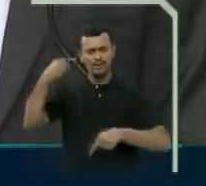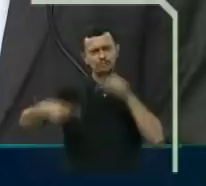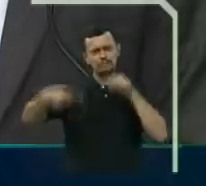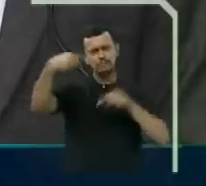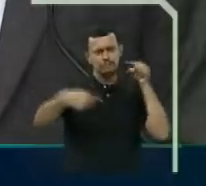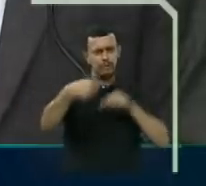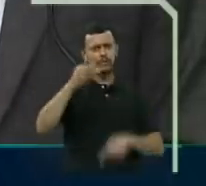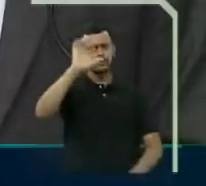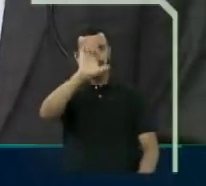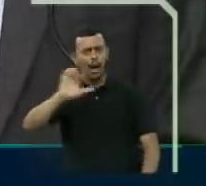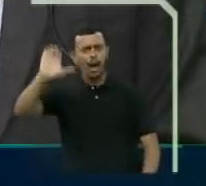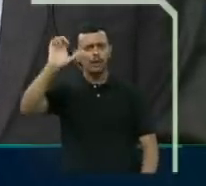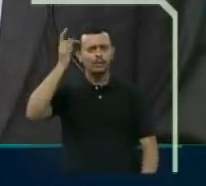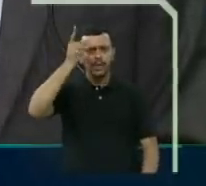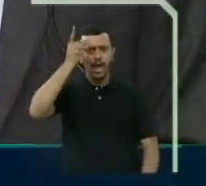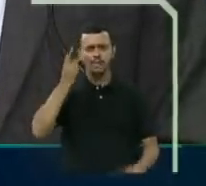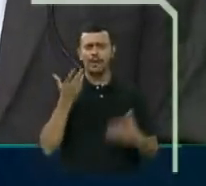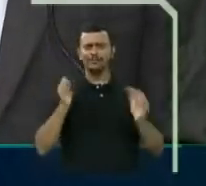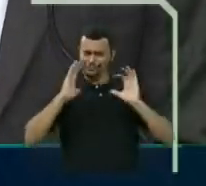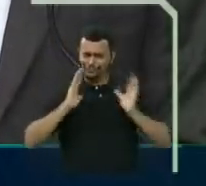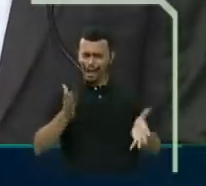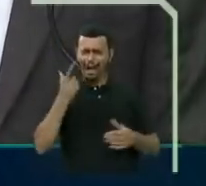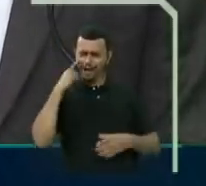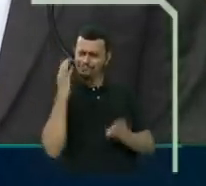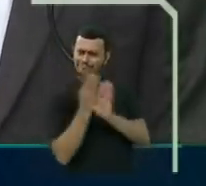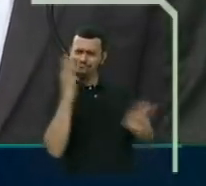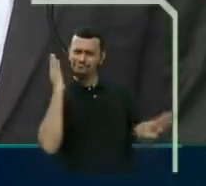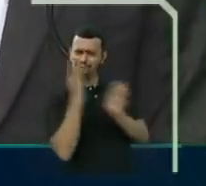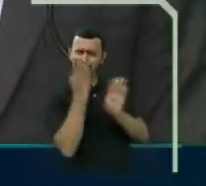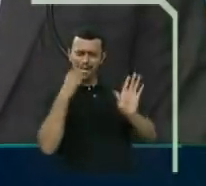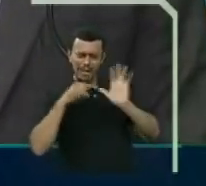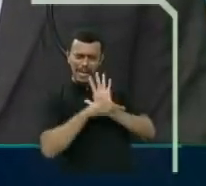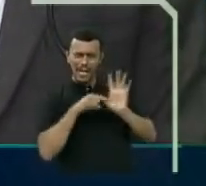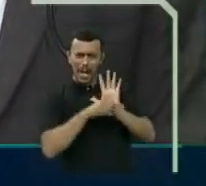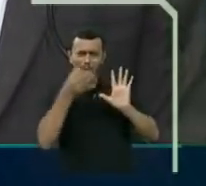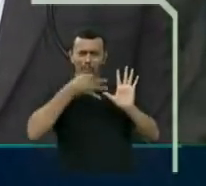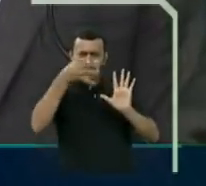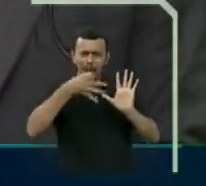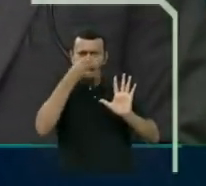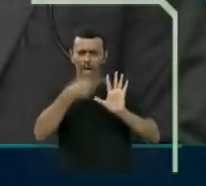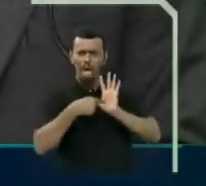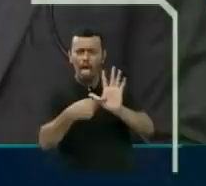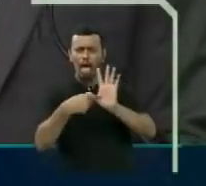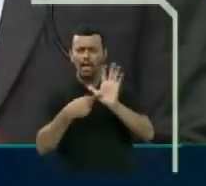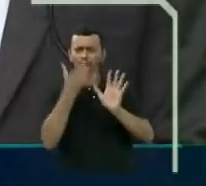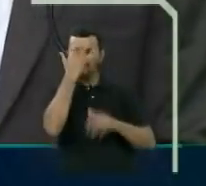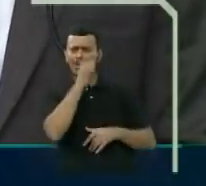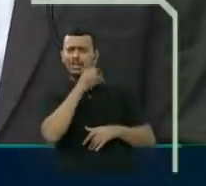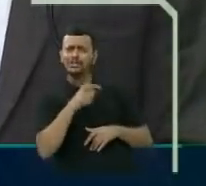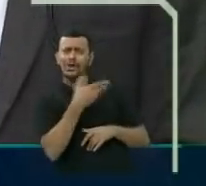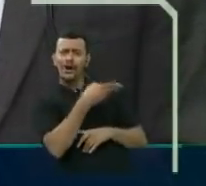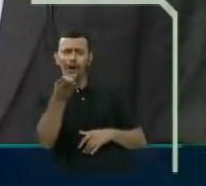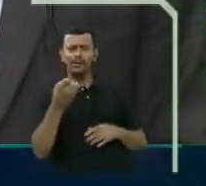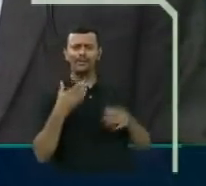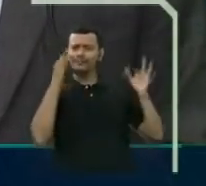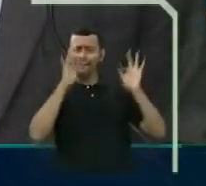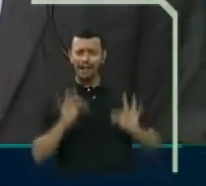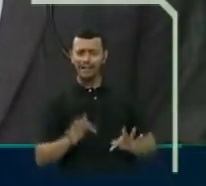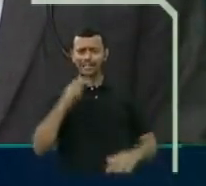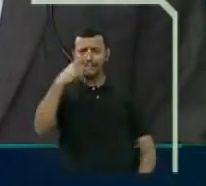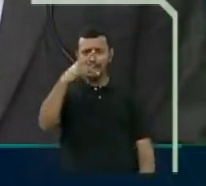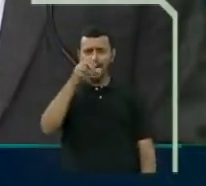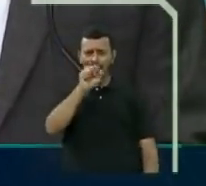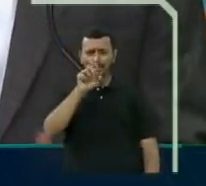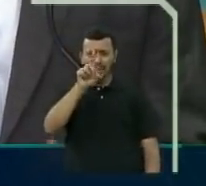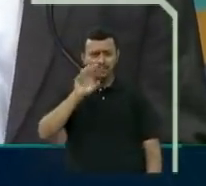certa forma, é demonstrado nas pesquisas. As pesquisas de opinião mostram que as pessoas não estão satisfeitas nem com o governo do PSDB ao longo